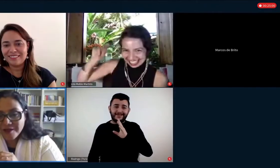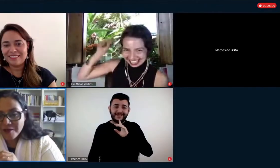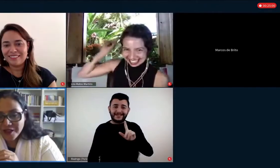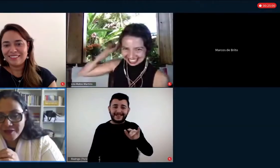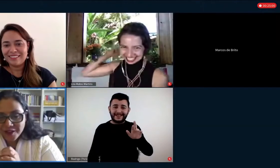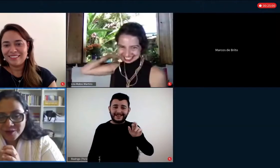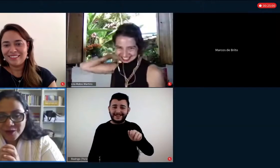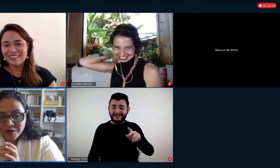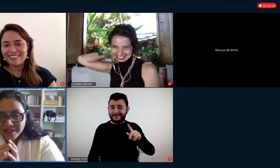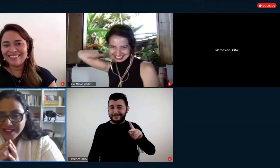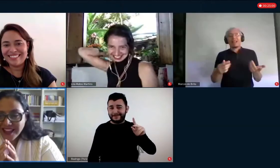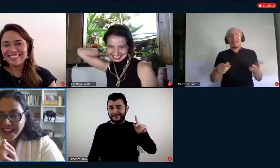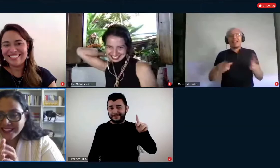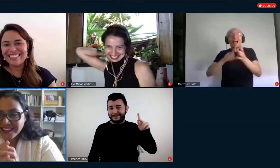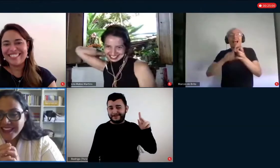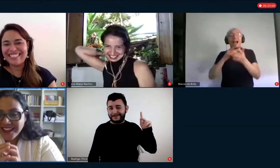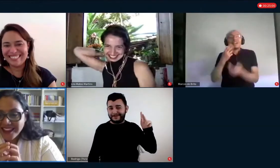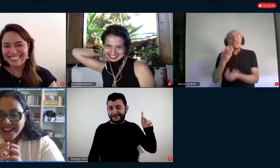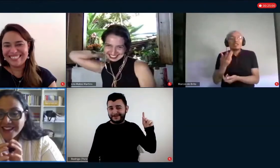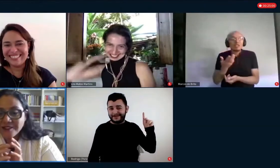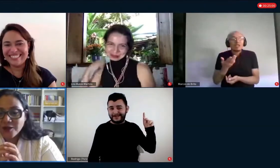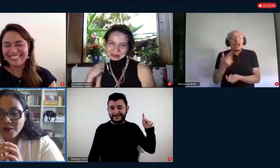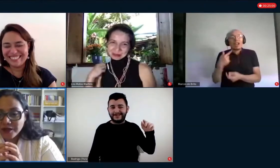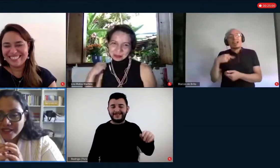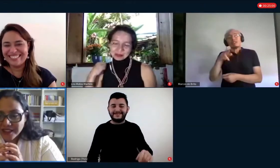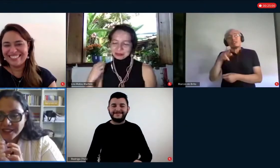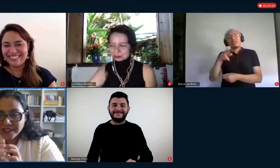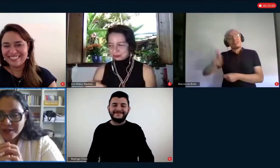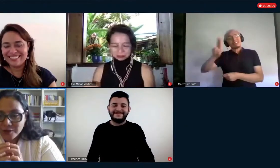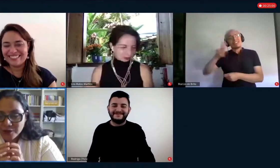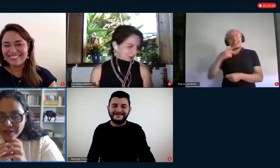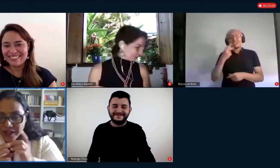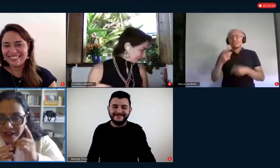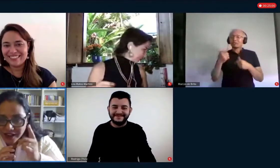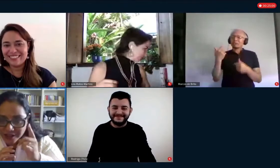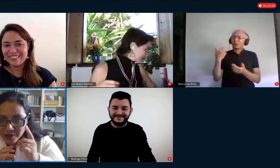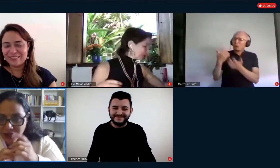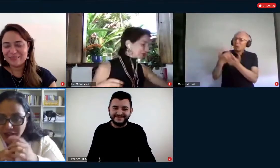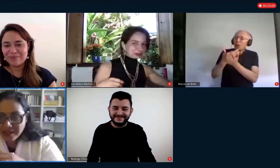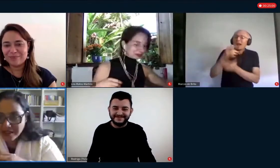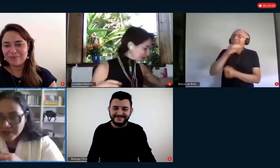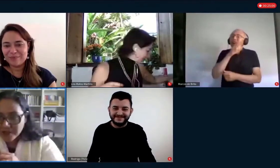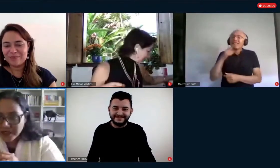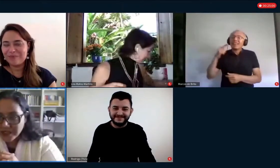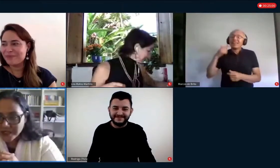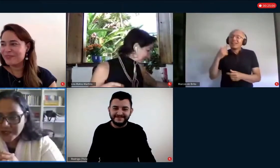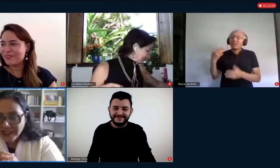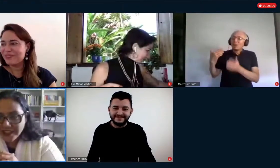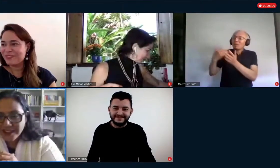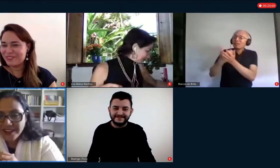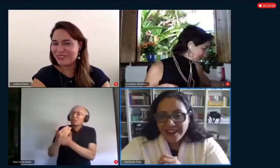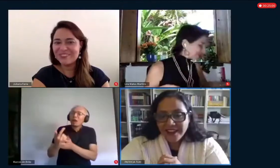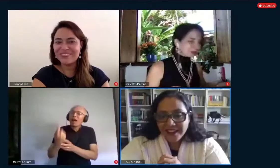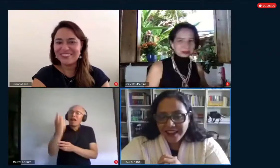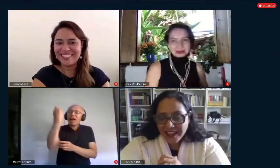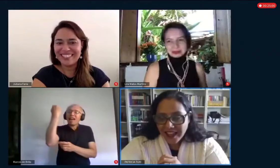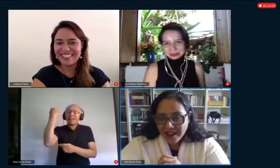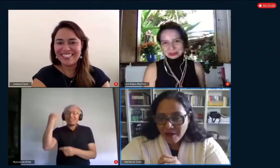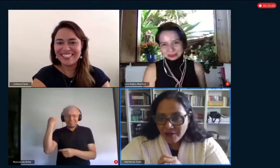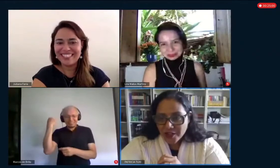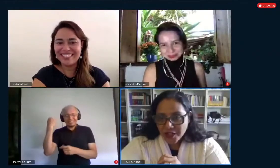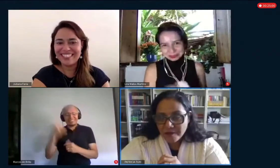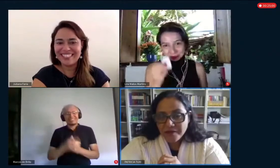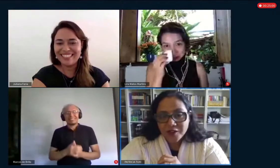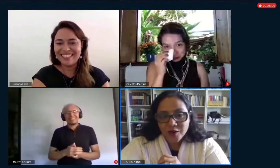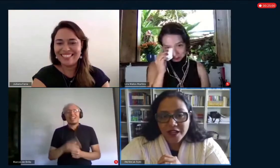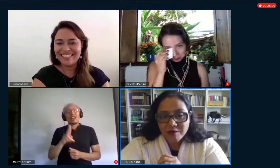conhecer, porque vem de uma universidade em que a Lira iniciou esse trajeto todo que está lá na historinha do início, né? Que é